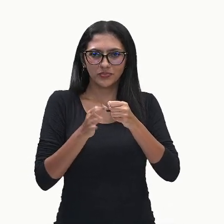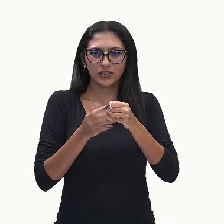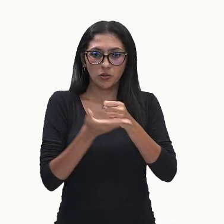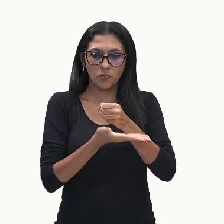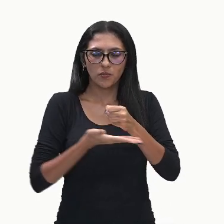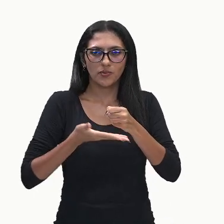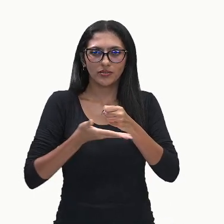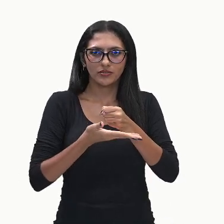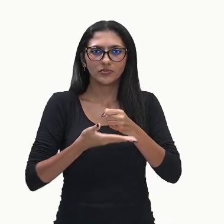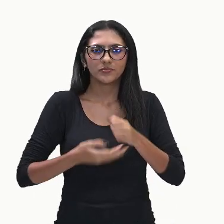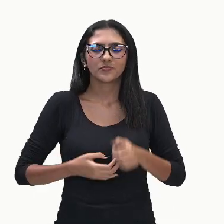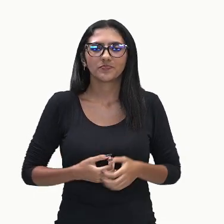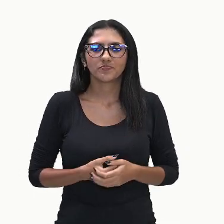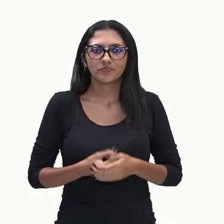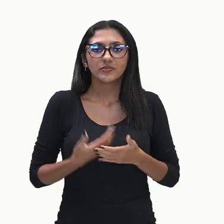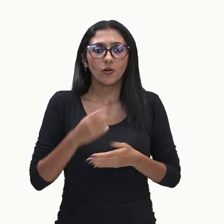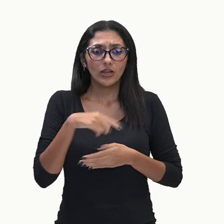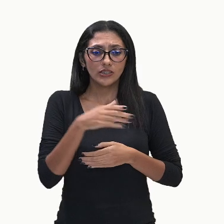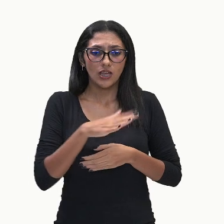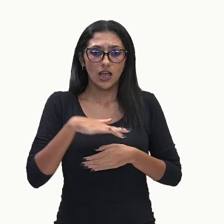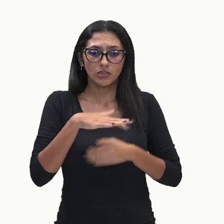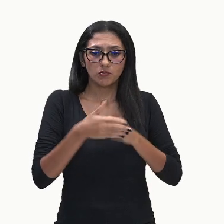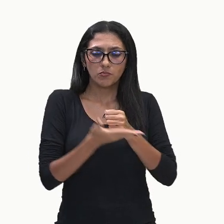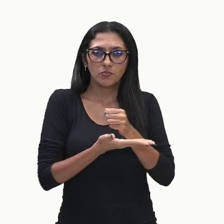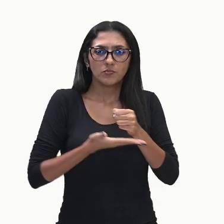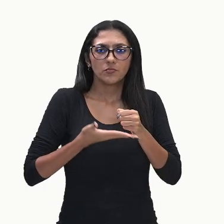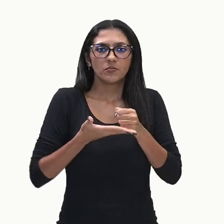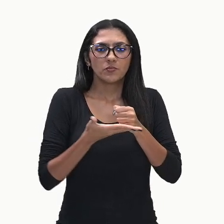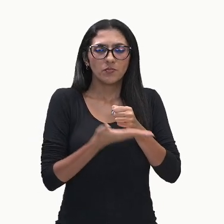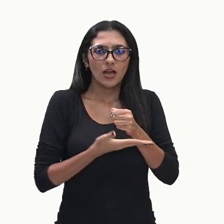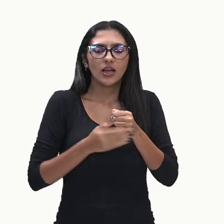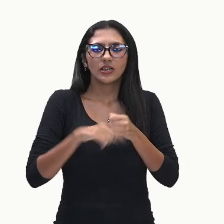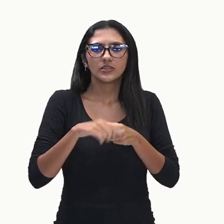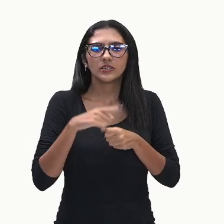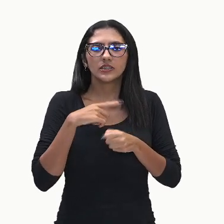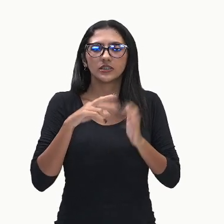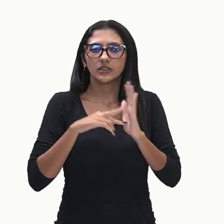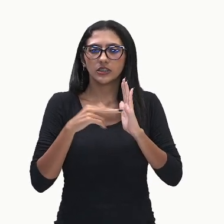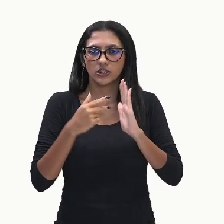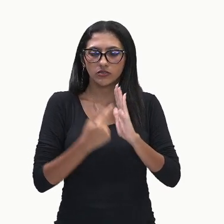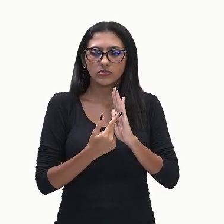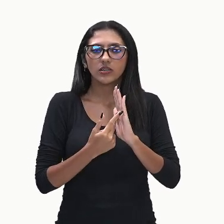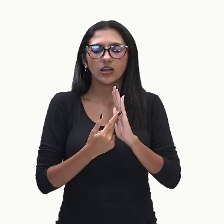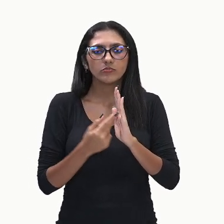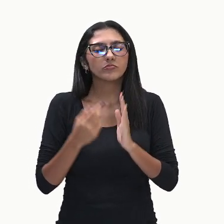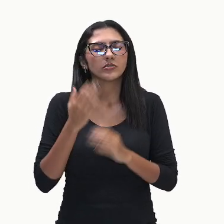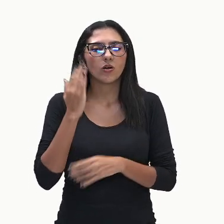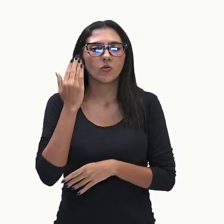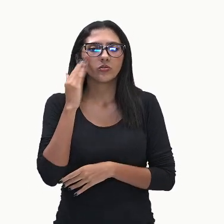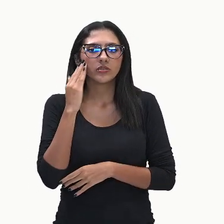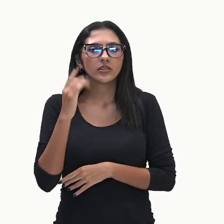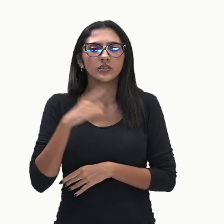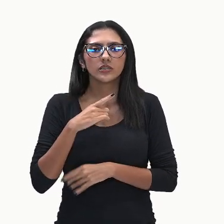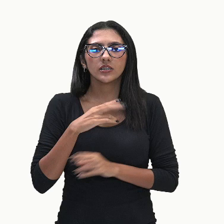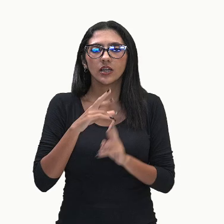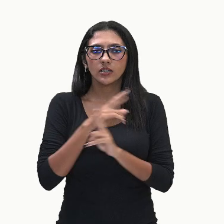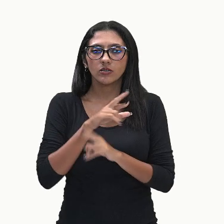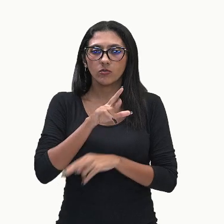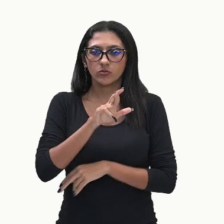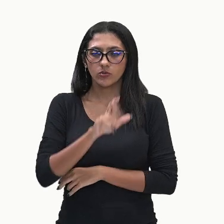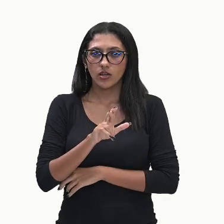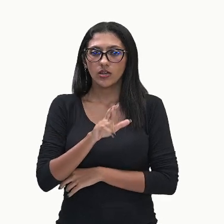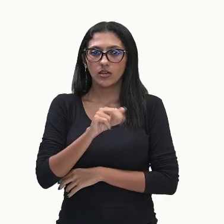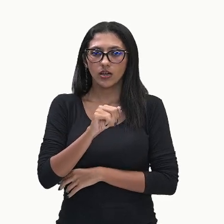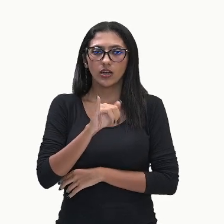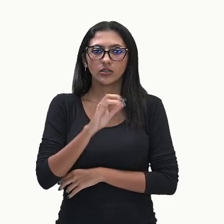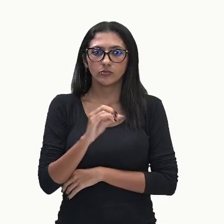aí, como a área da base será equivalente à área do círculo, automaticamente, então, aqui nós teremos